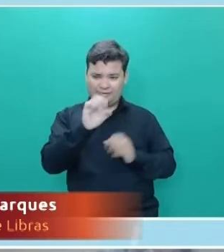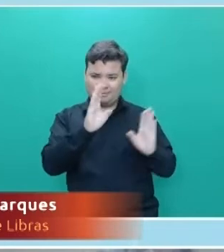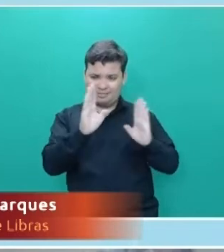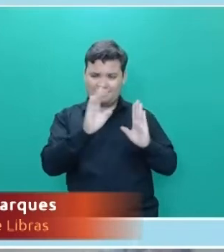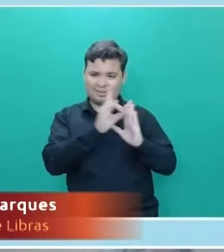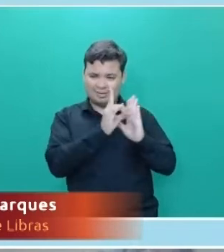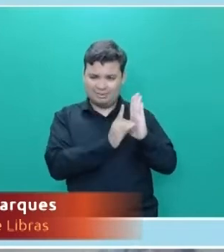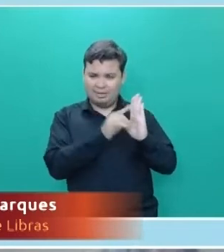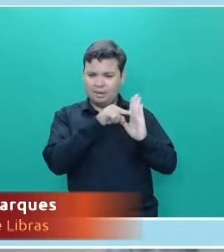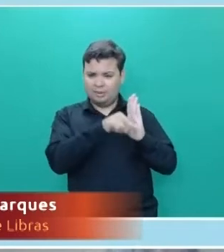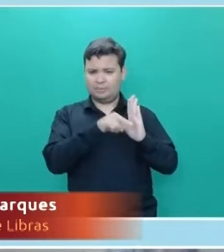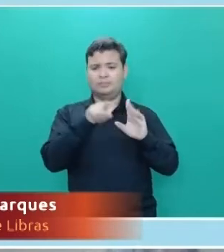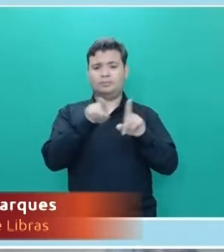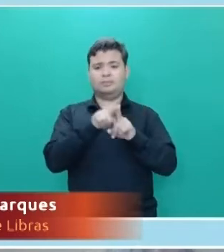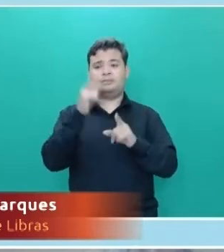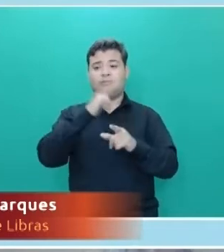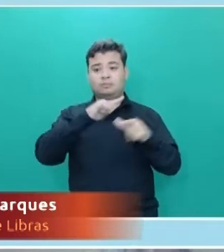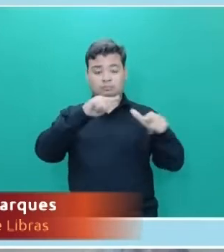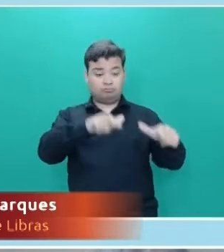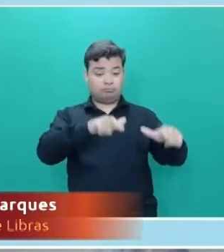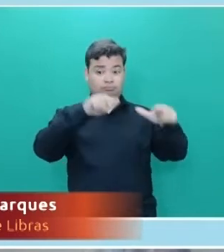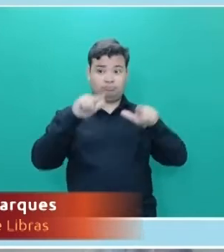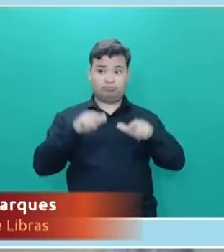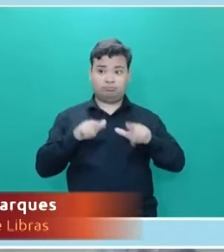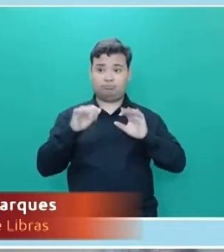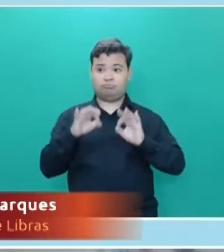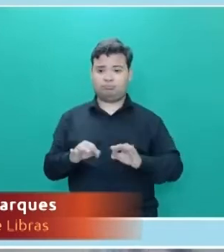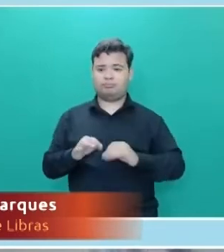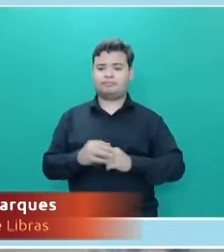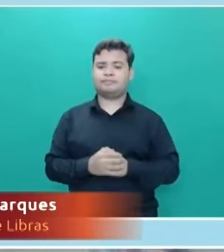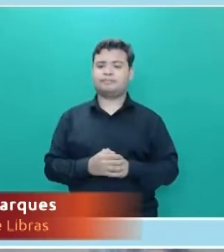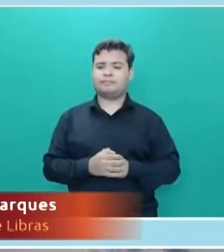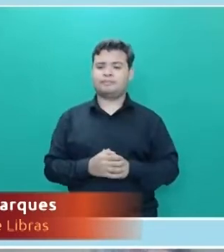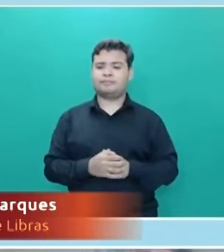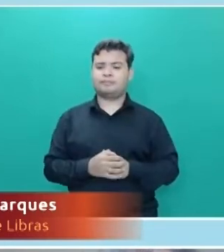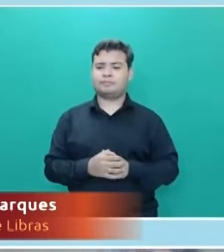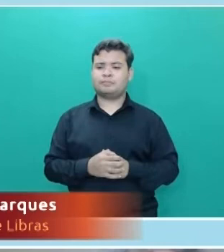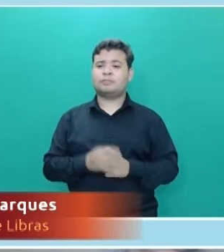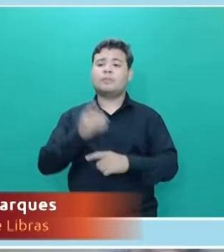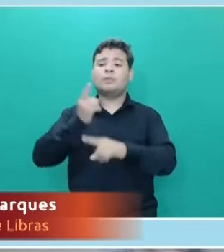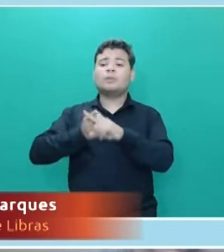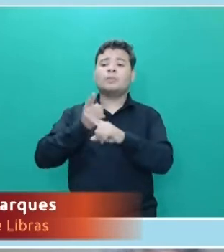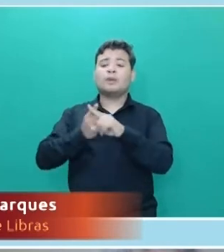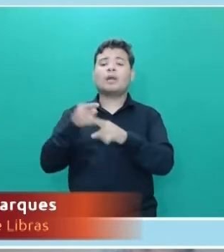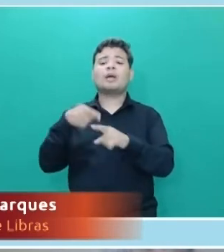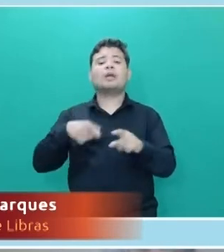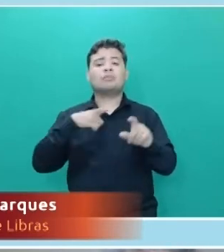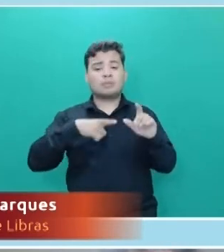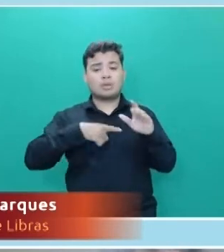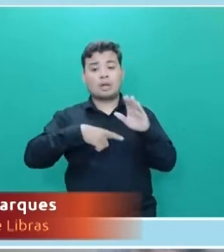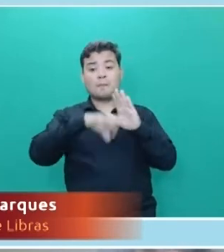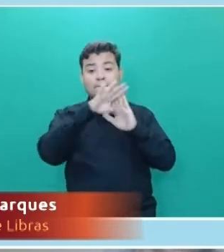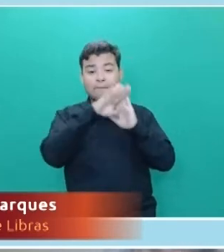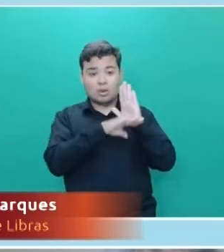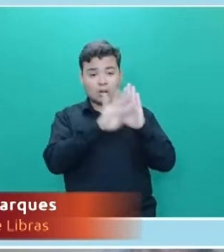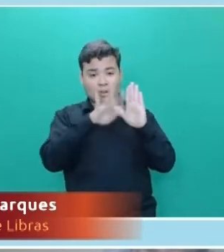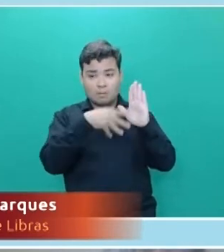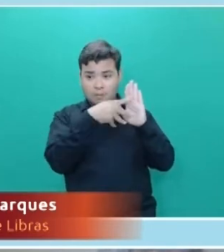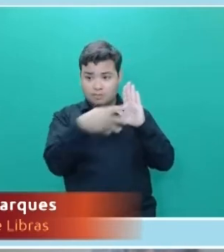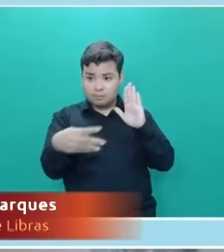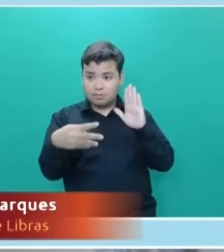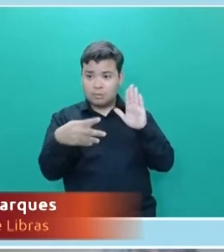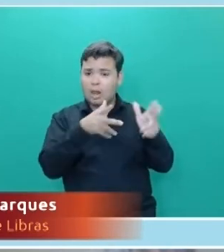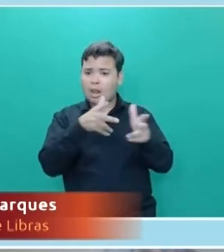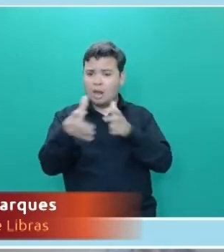ganhasse a certificação da OPAS, é que nós temos um programa de imunização que é referência